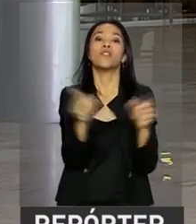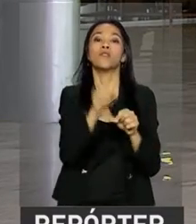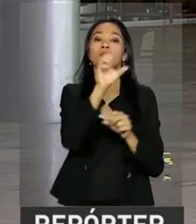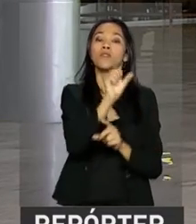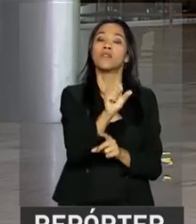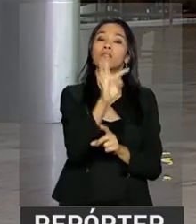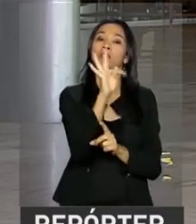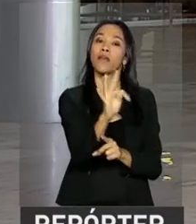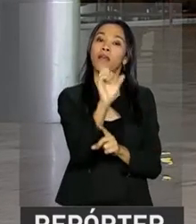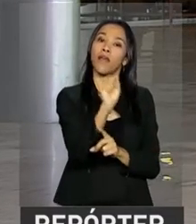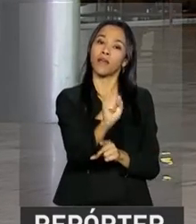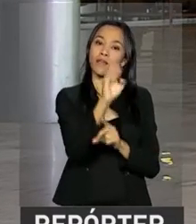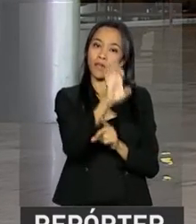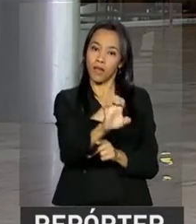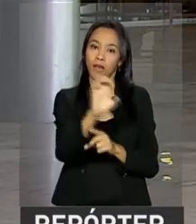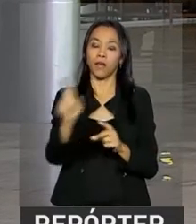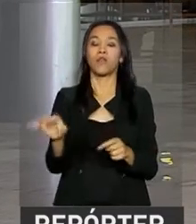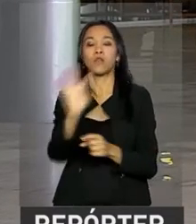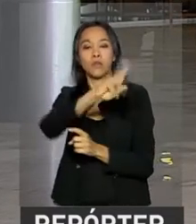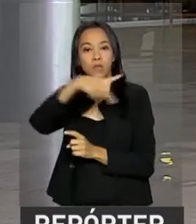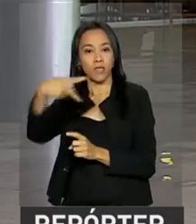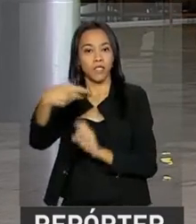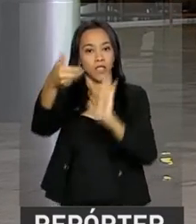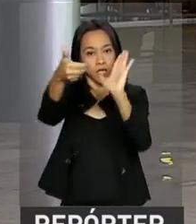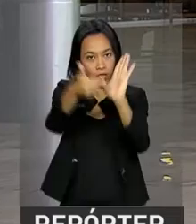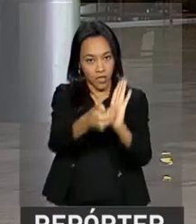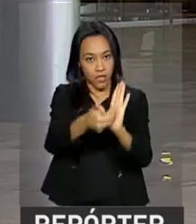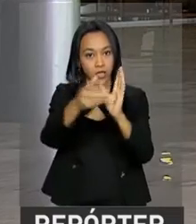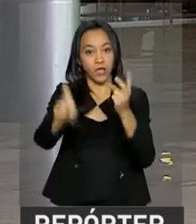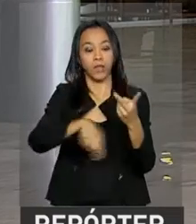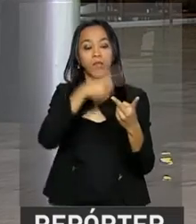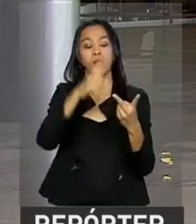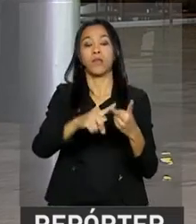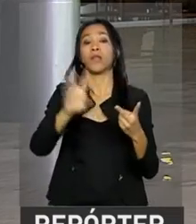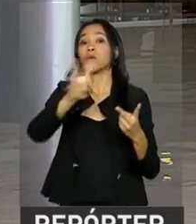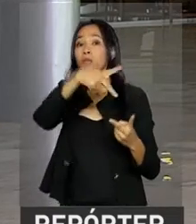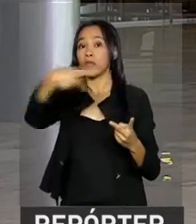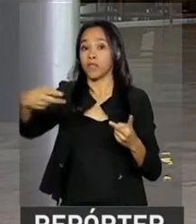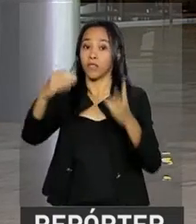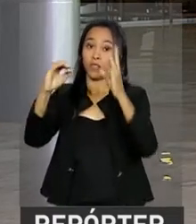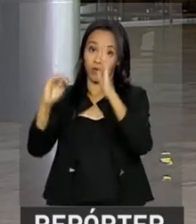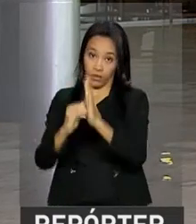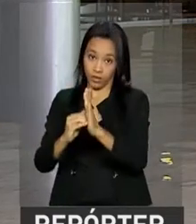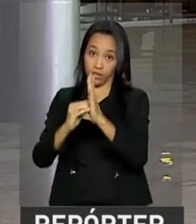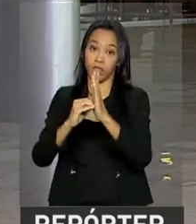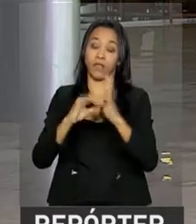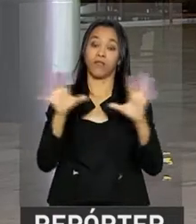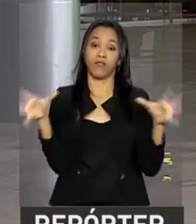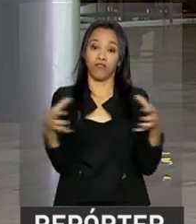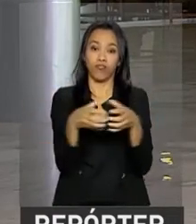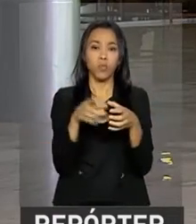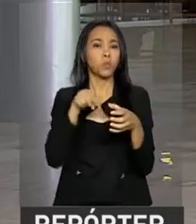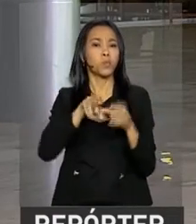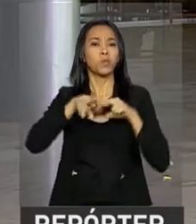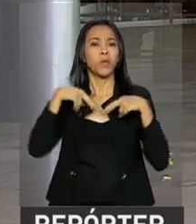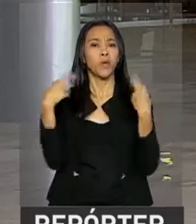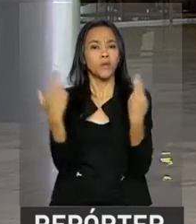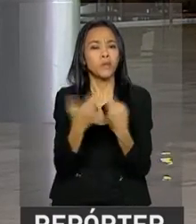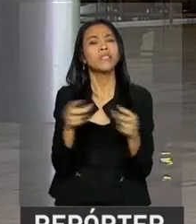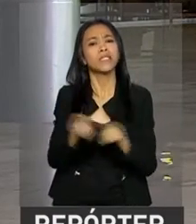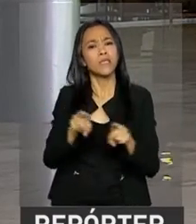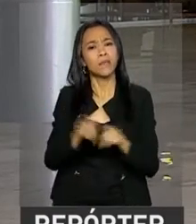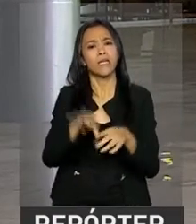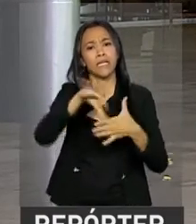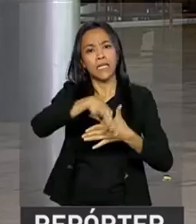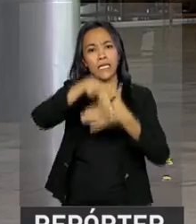mendes e os presidentes da câmara dos deputados rodrigo maia e do senado eunício oliveira e também com líder